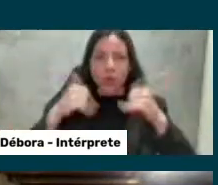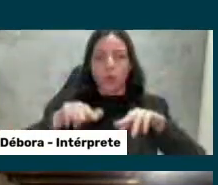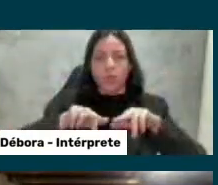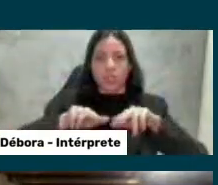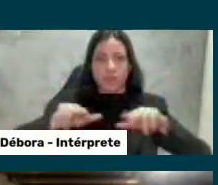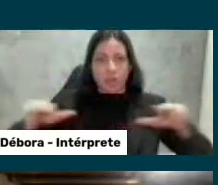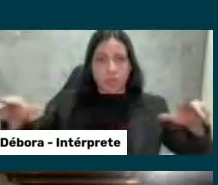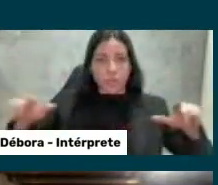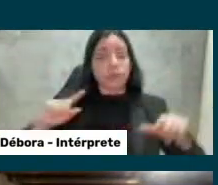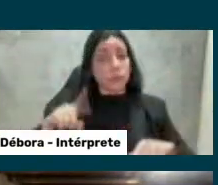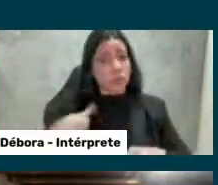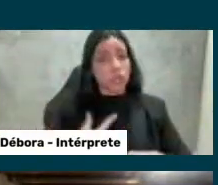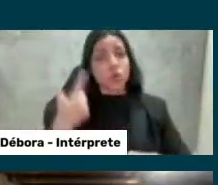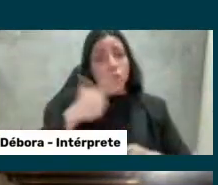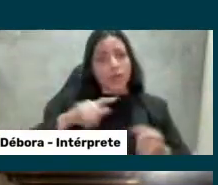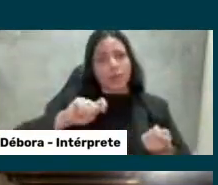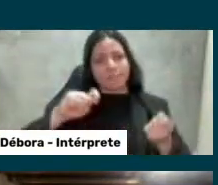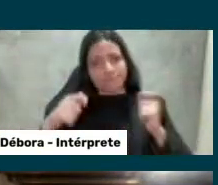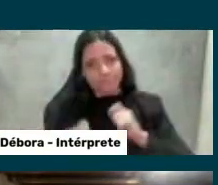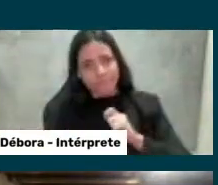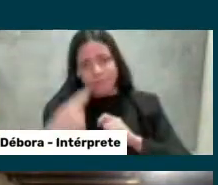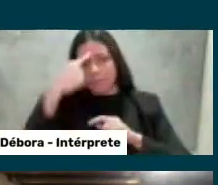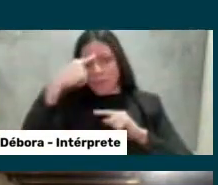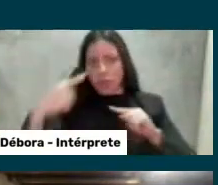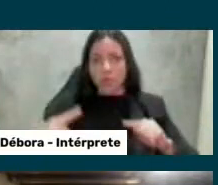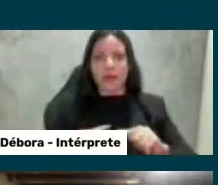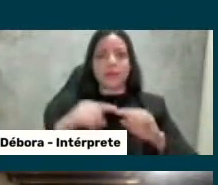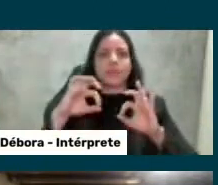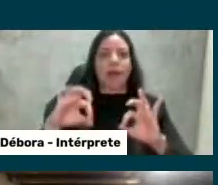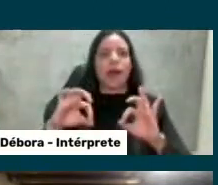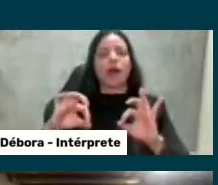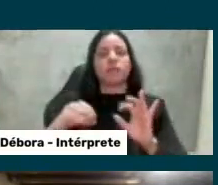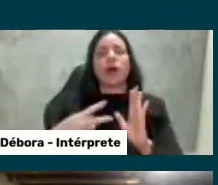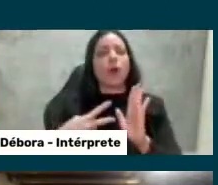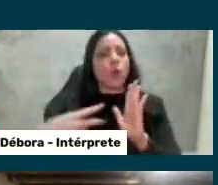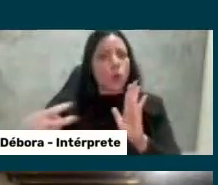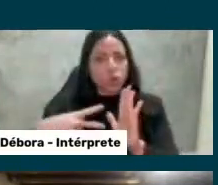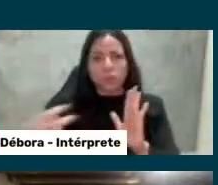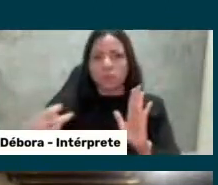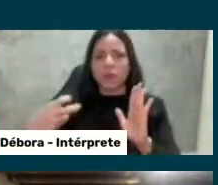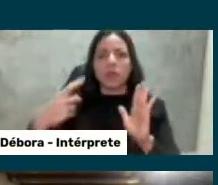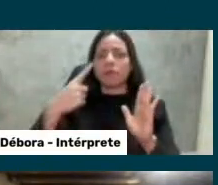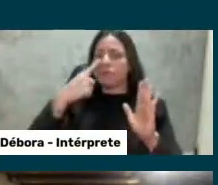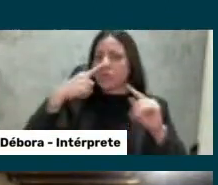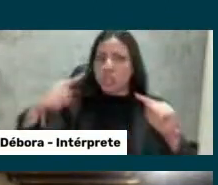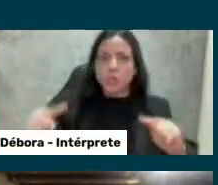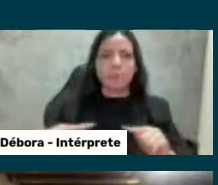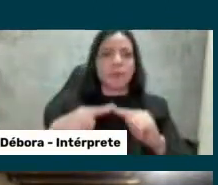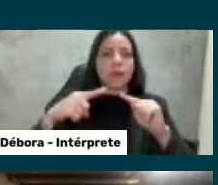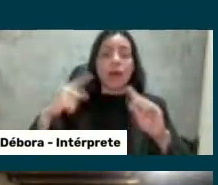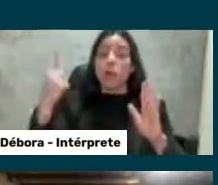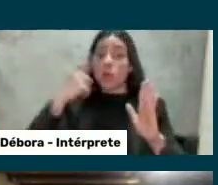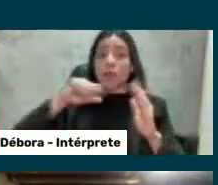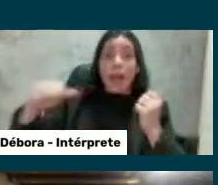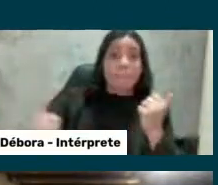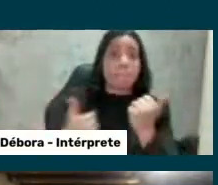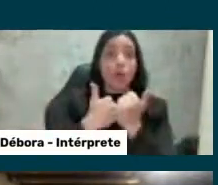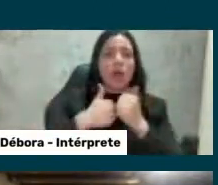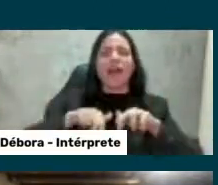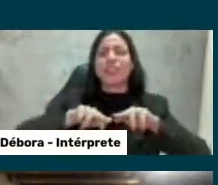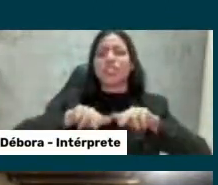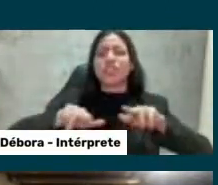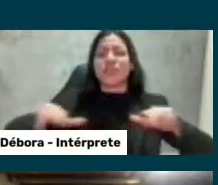consegue personalizar, resumir, colaborar, inspirar. Ela consegue nos apoiar em diversas atividades.